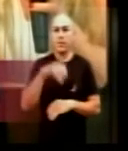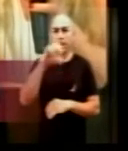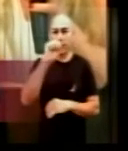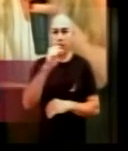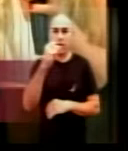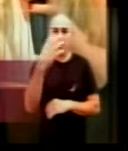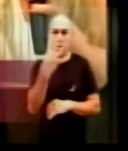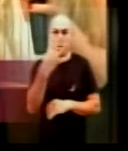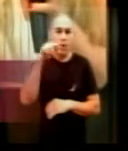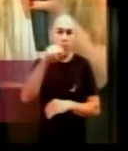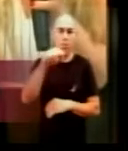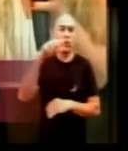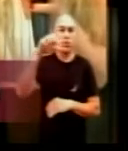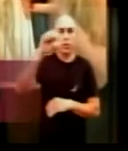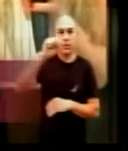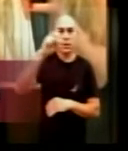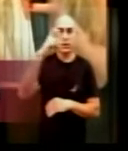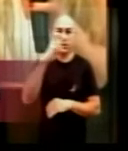84.857 pessoas testadas,